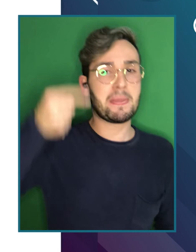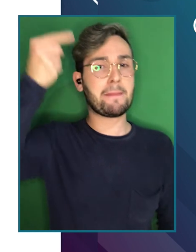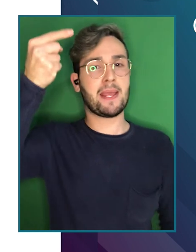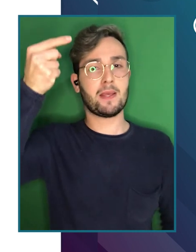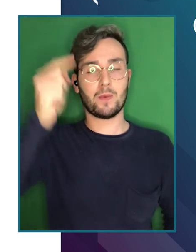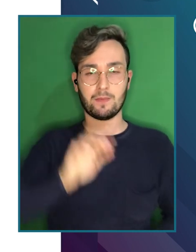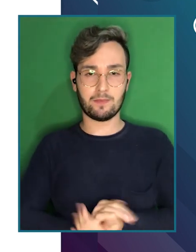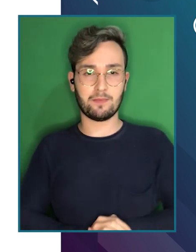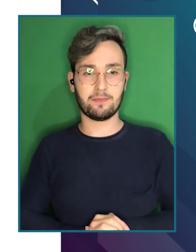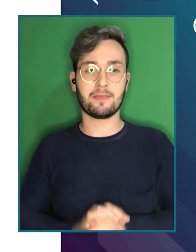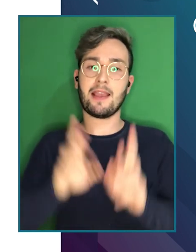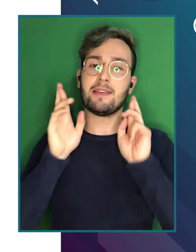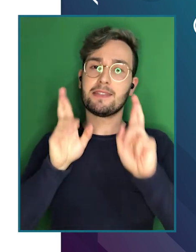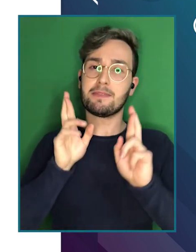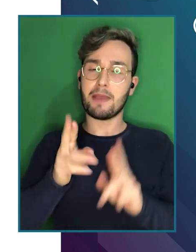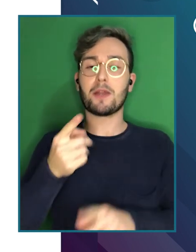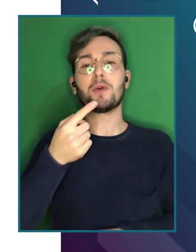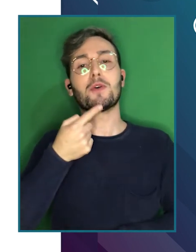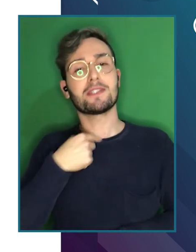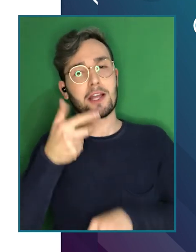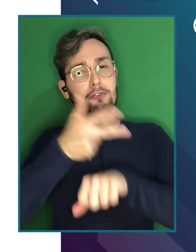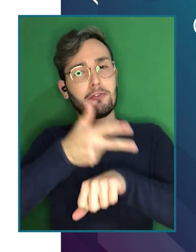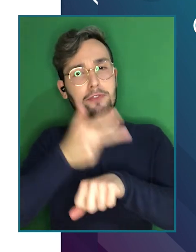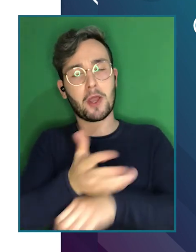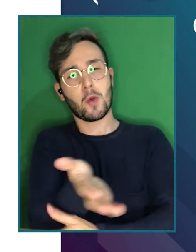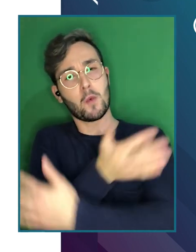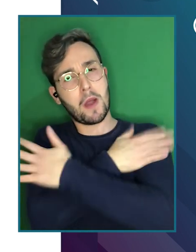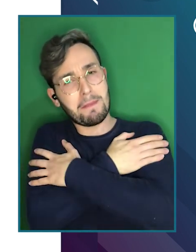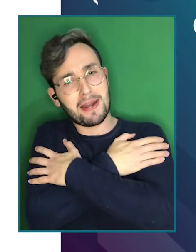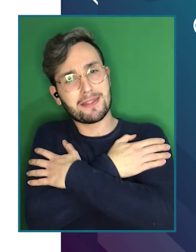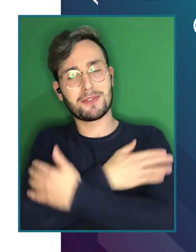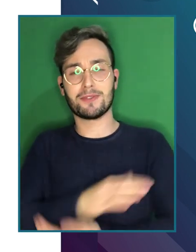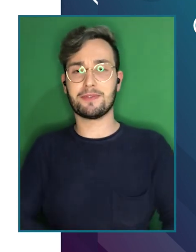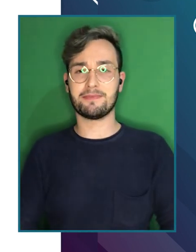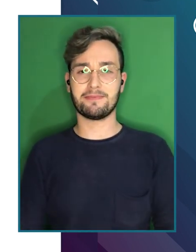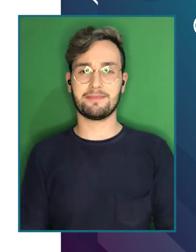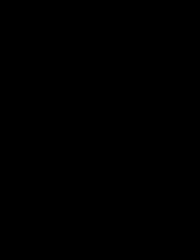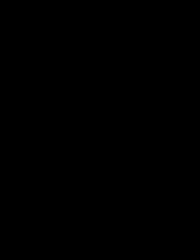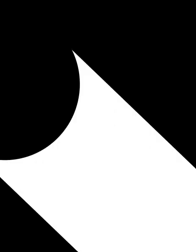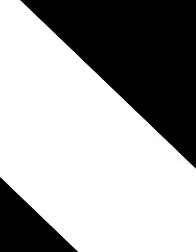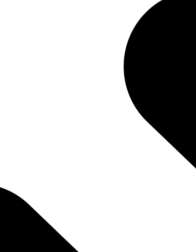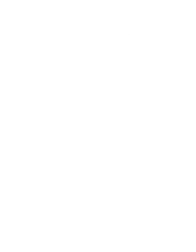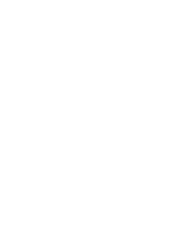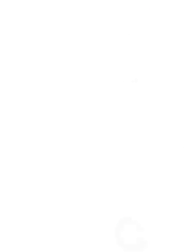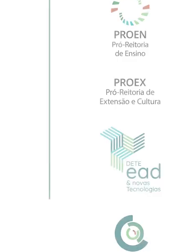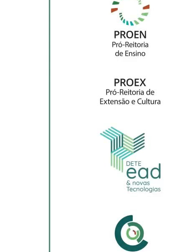sempre em primeiro lugar. Espero que tenham gostado do vídeo. Um grande abraço!